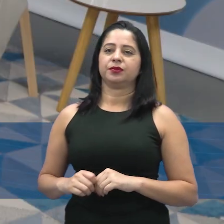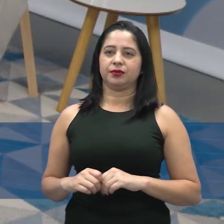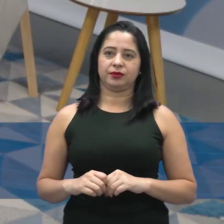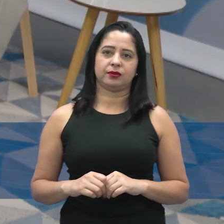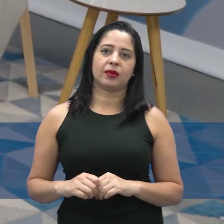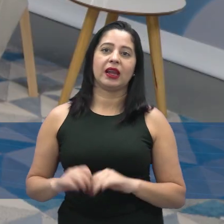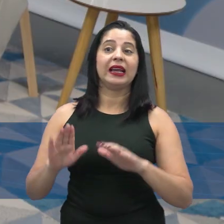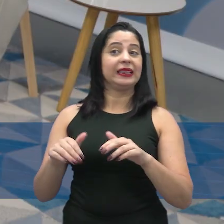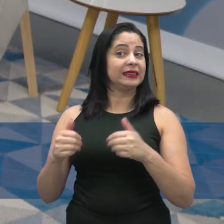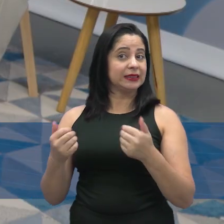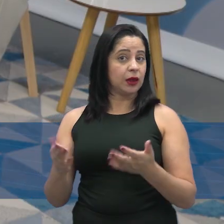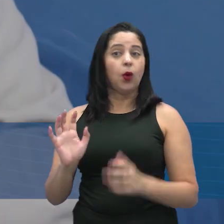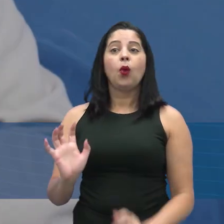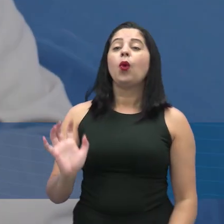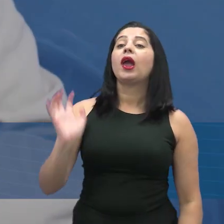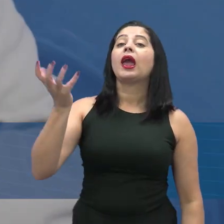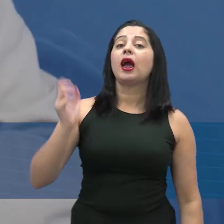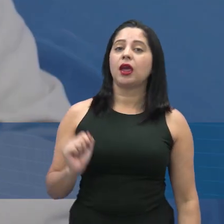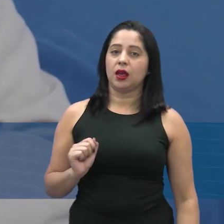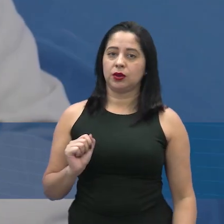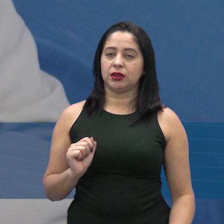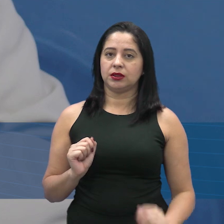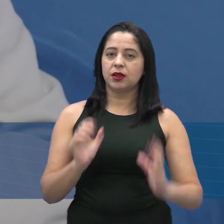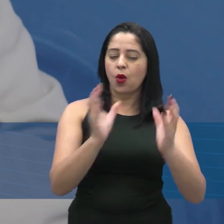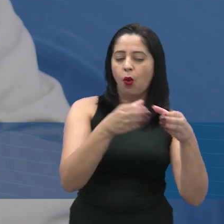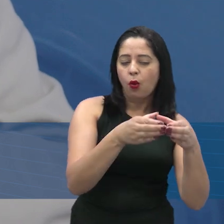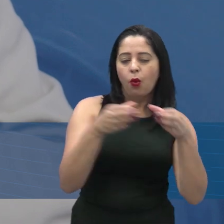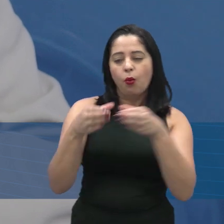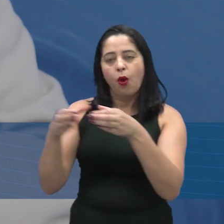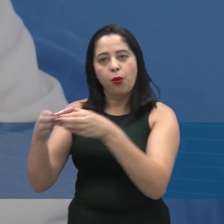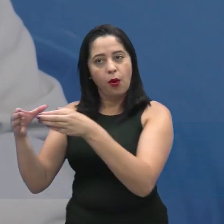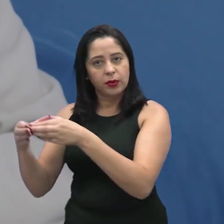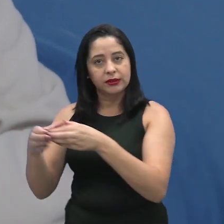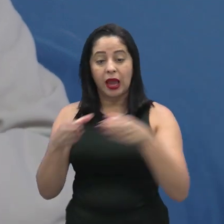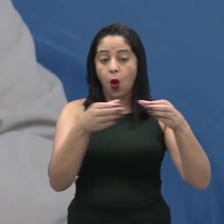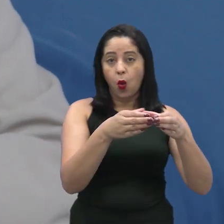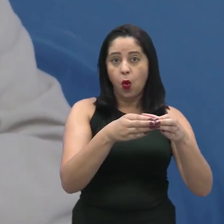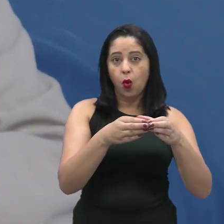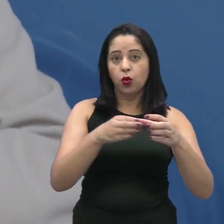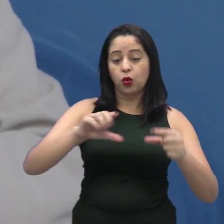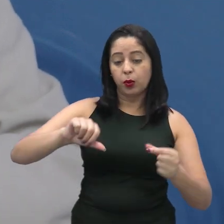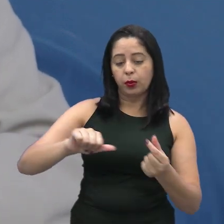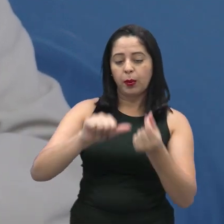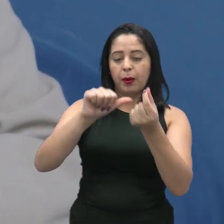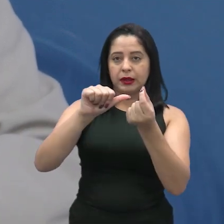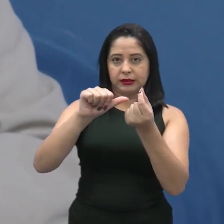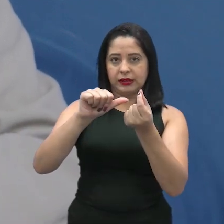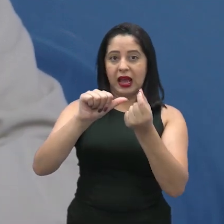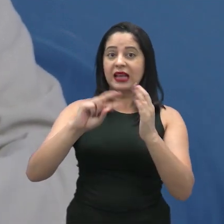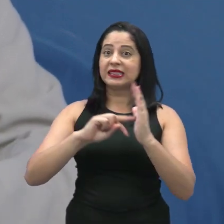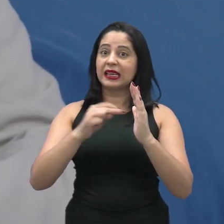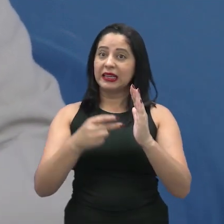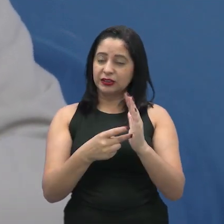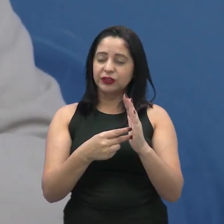então, o que aconteceu com essa classificação de nova classe média? É uma classificação socioeconômica, né,